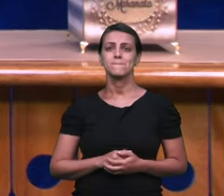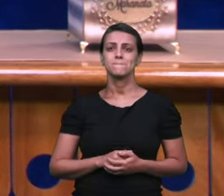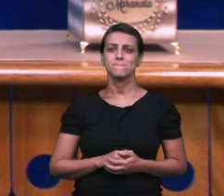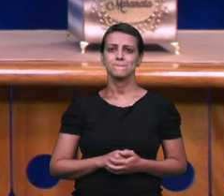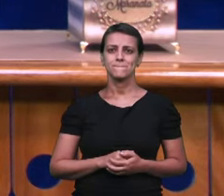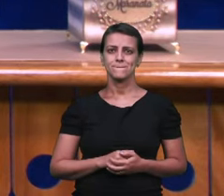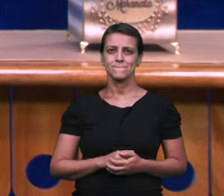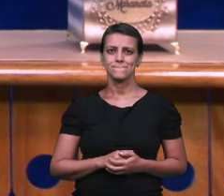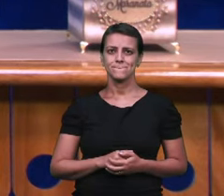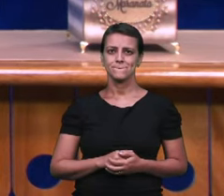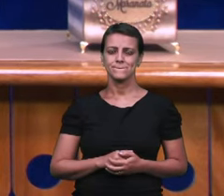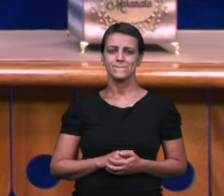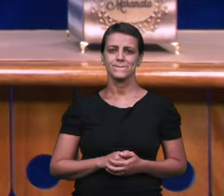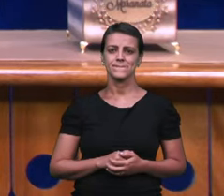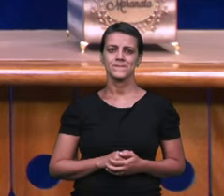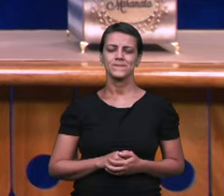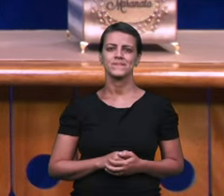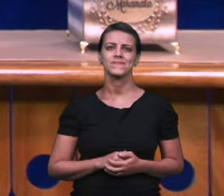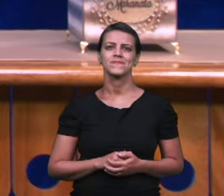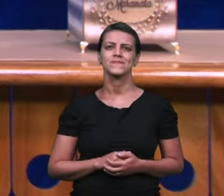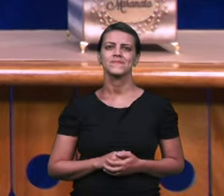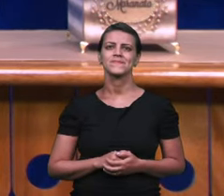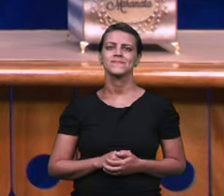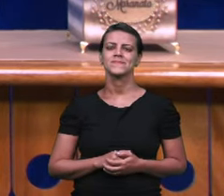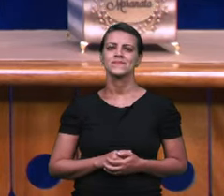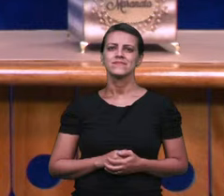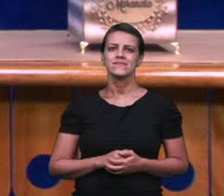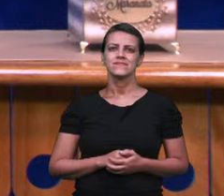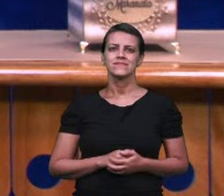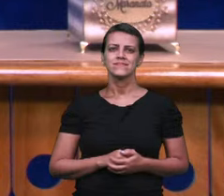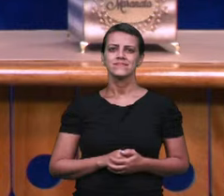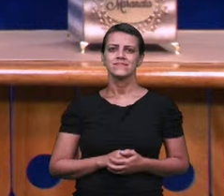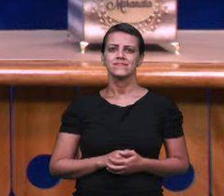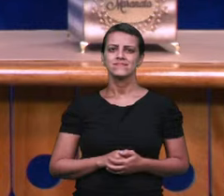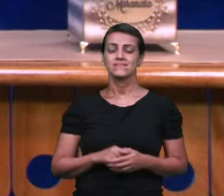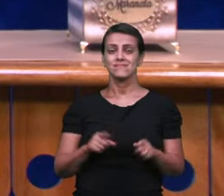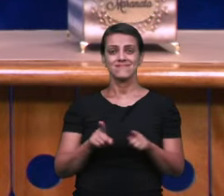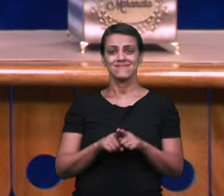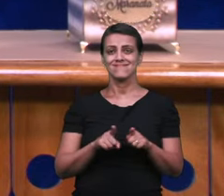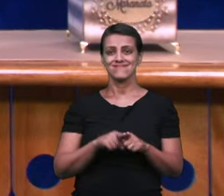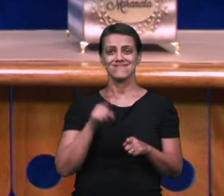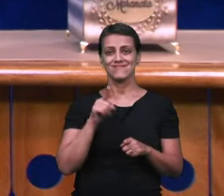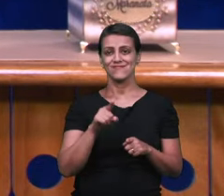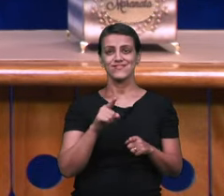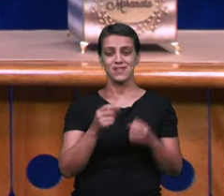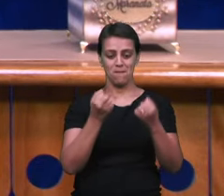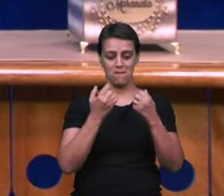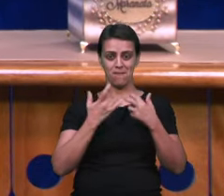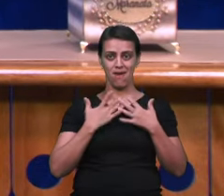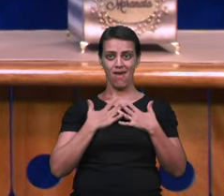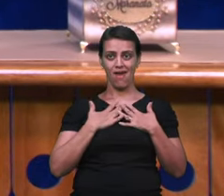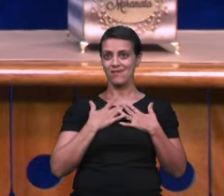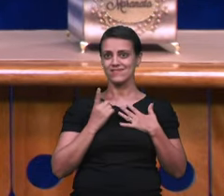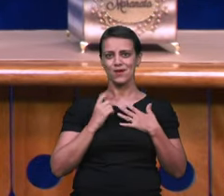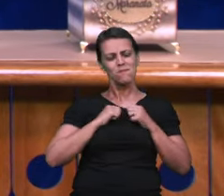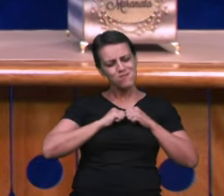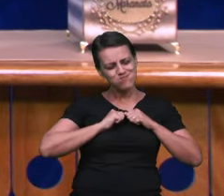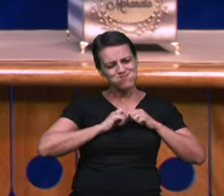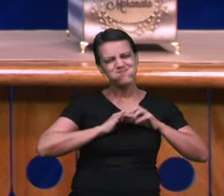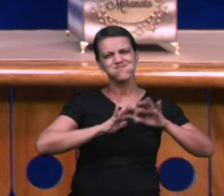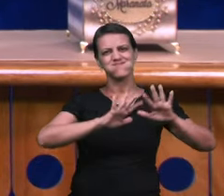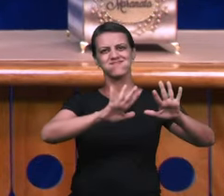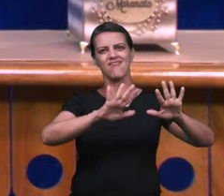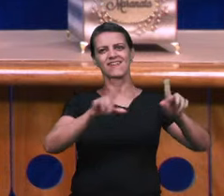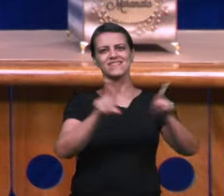ao Trombetas e Festas 3. E você também não precisa ficar com essa bênção só para você. Você pode compartilhar o link do